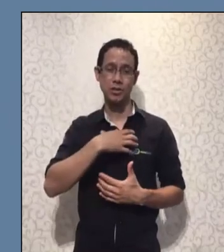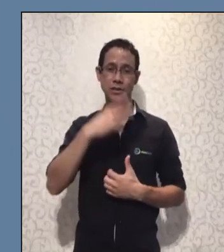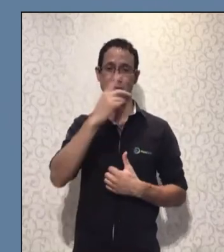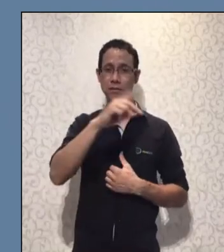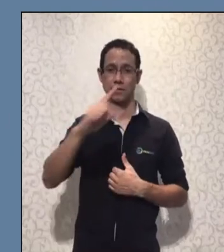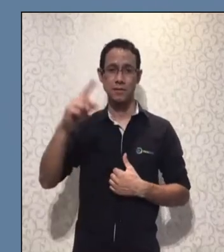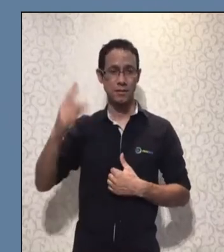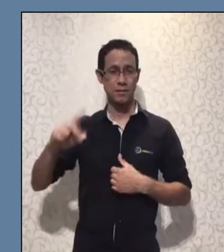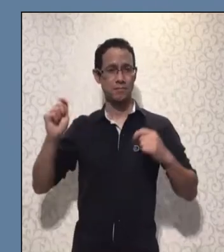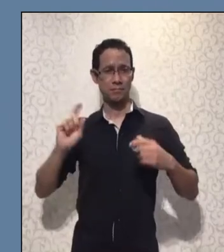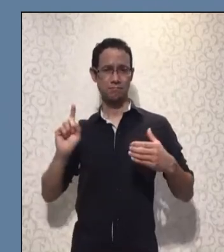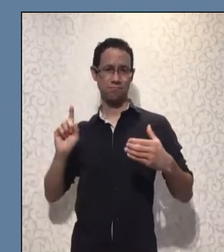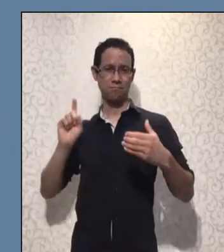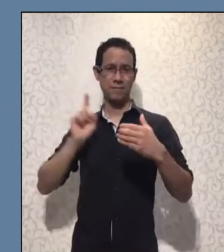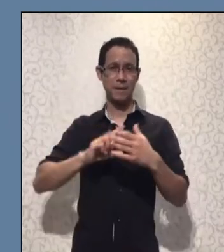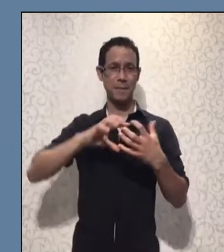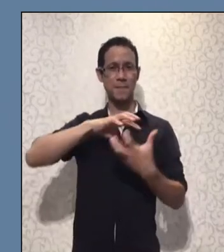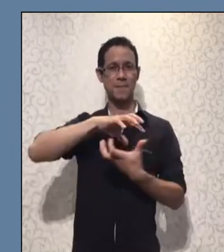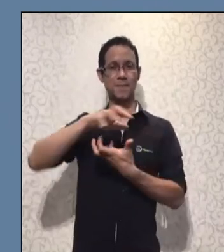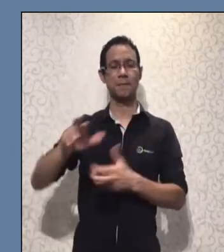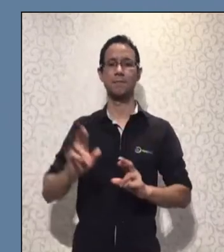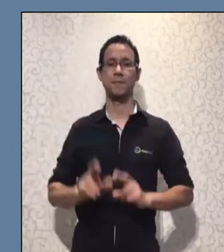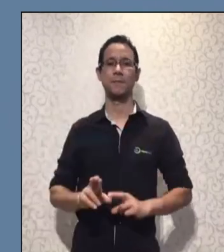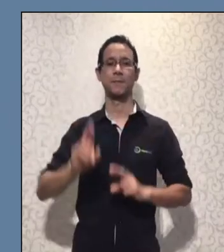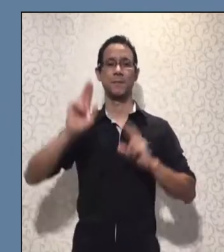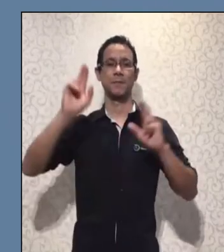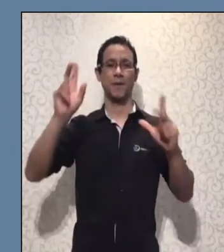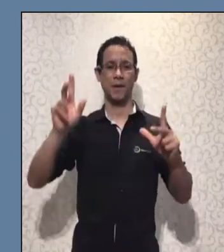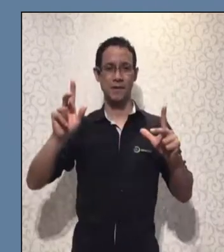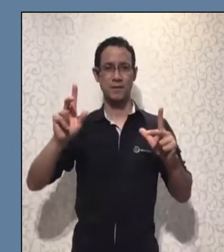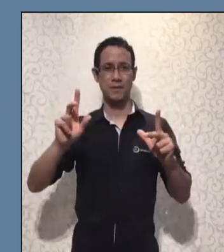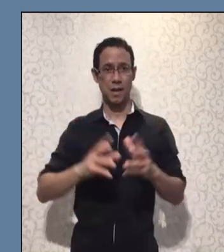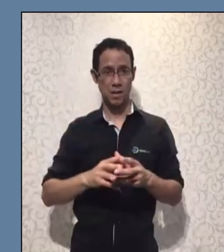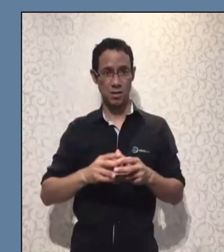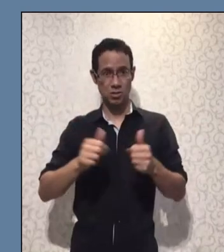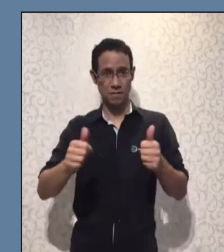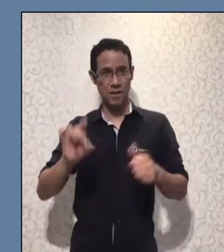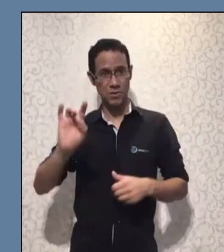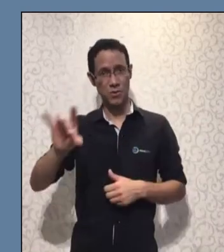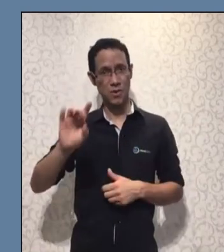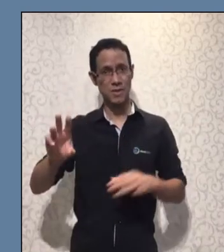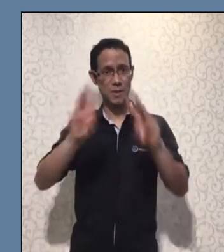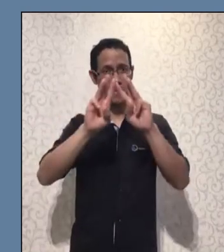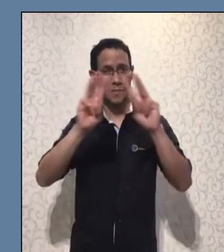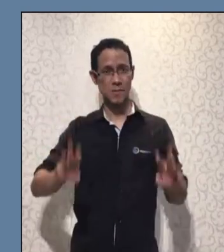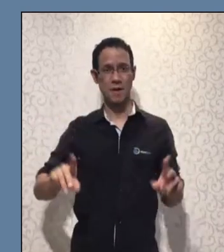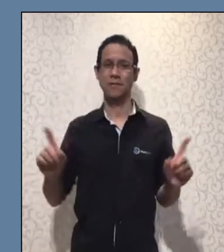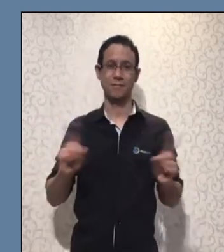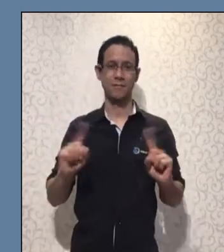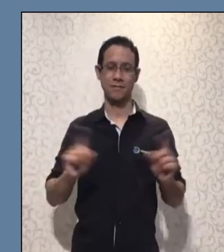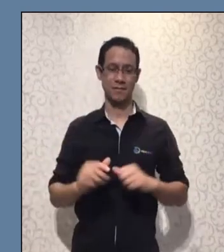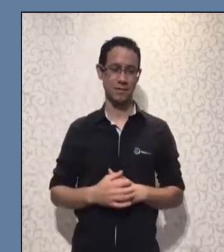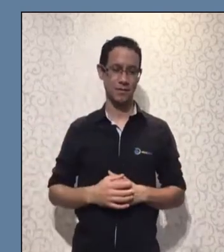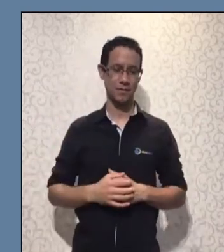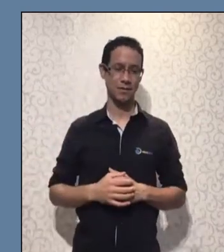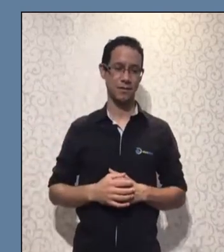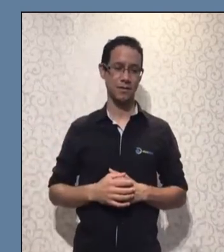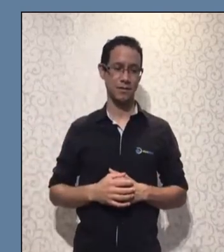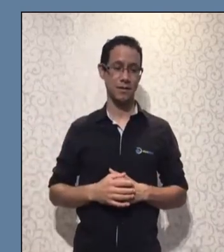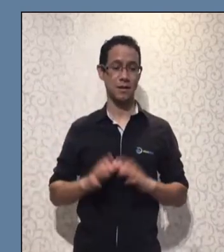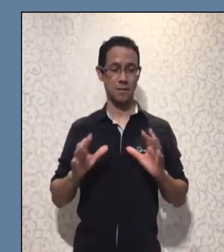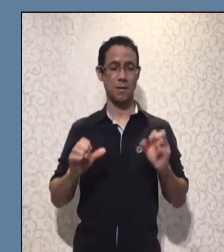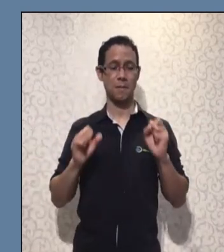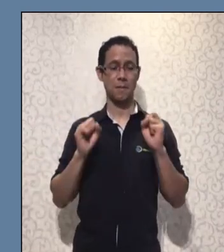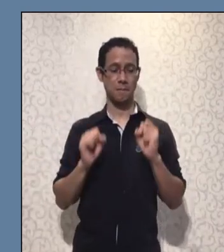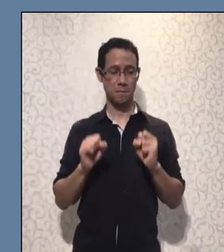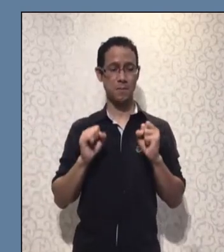de uma maneira diferenciada. Vai resolver sozinho o museu? Não vai. Não vai. Mas ele pode fazer o trabalho